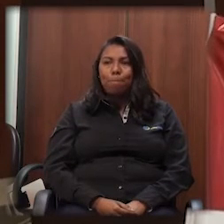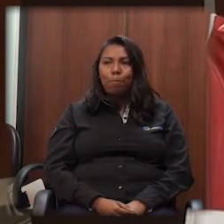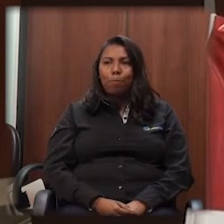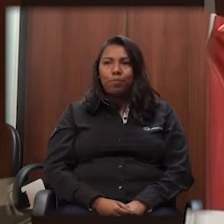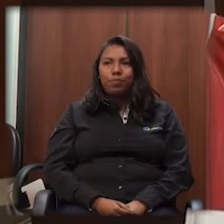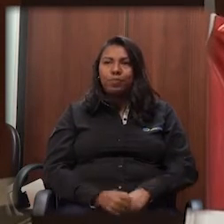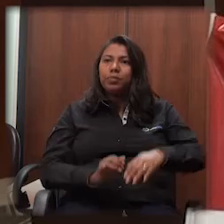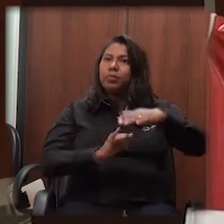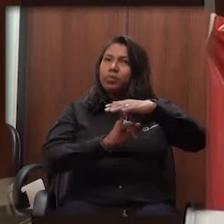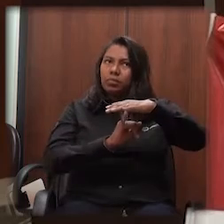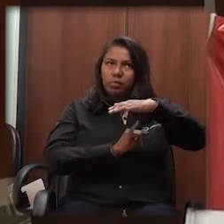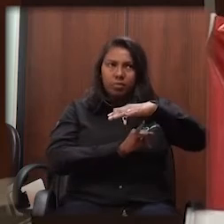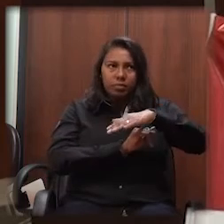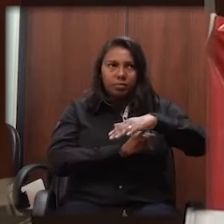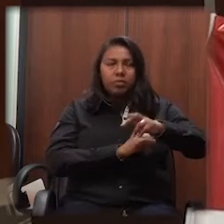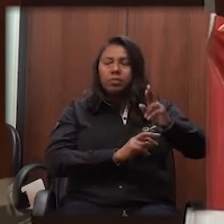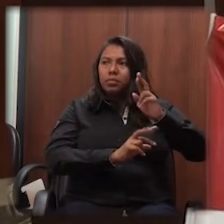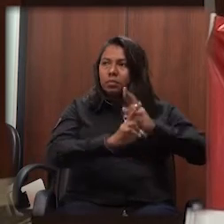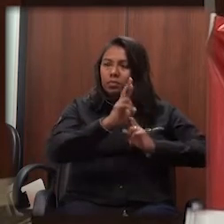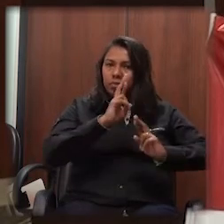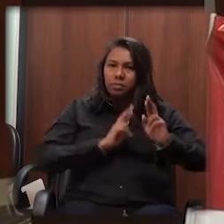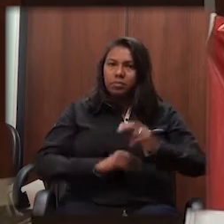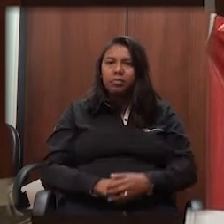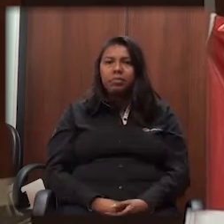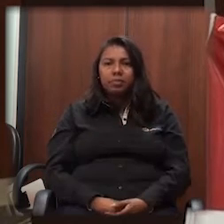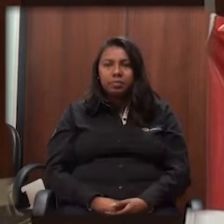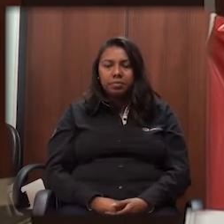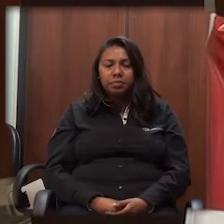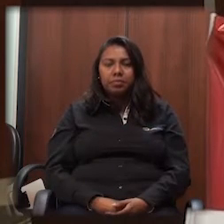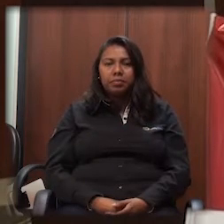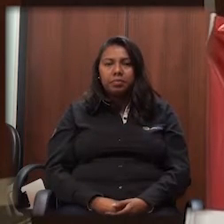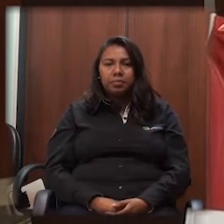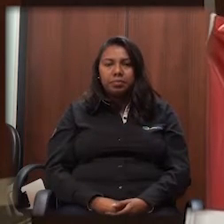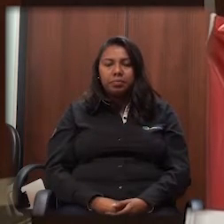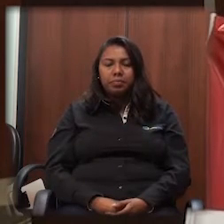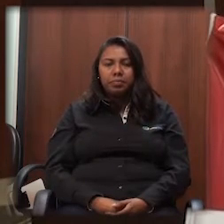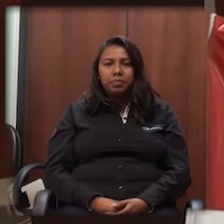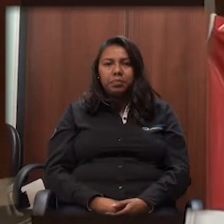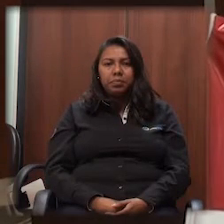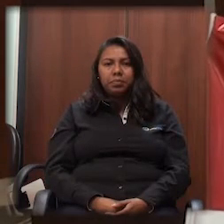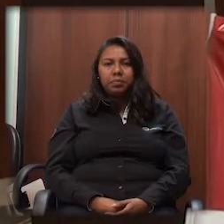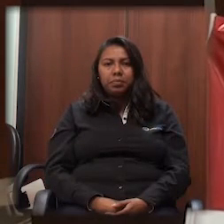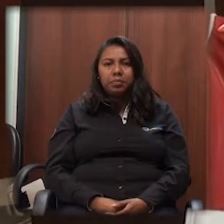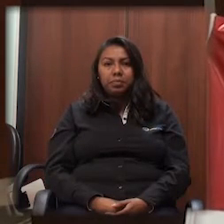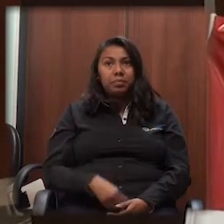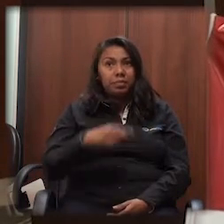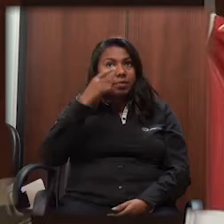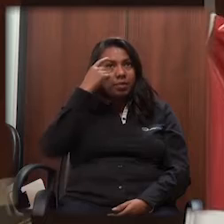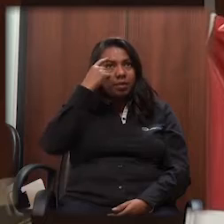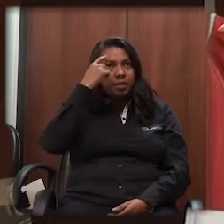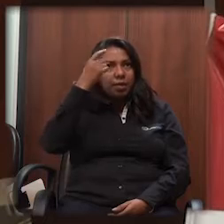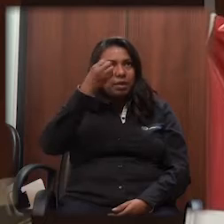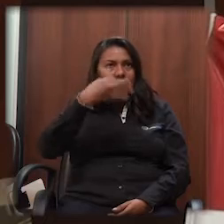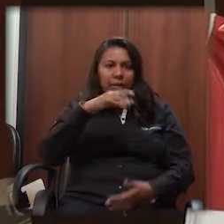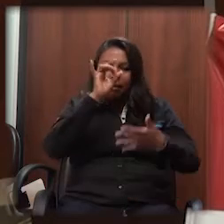As instituições, então, que responderam, né? Então, vocês podem... é lógico que a nossa ideia aqui não é citar cada